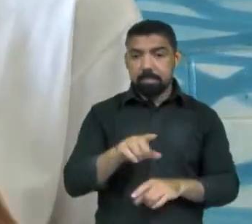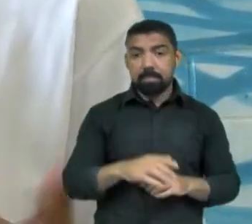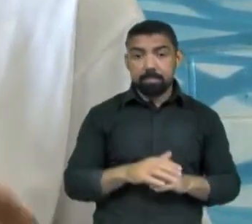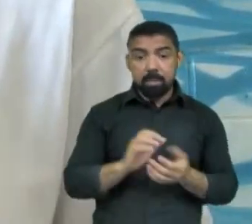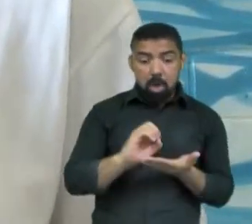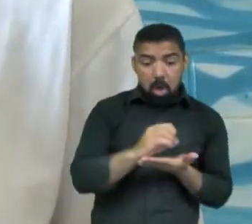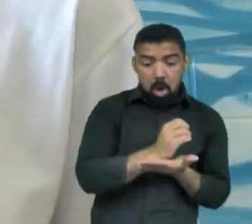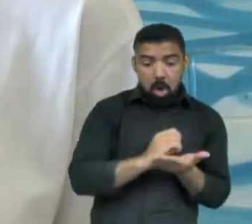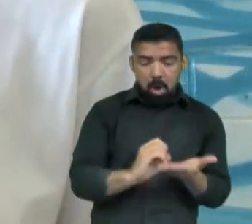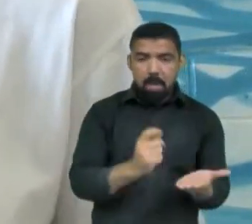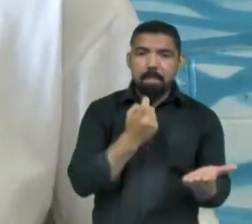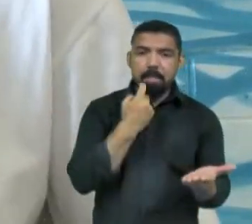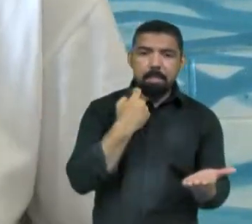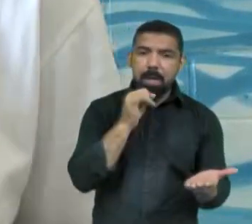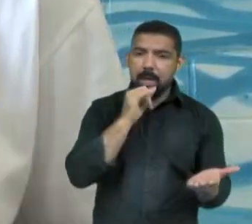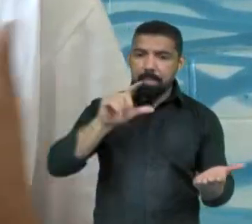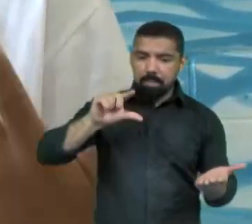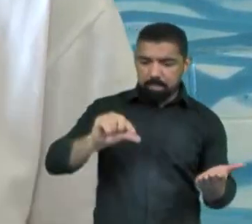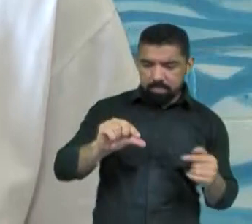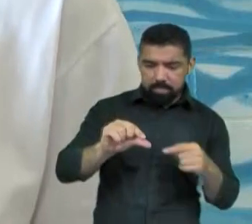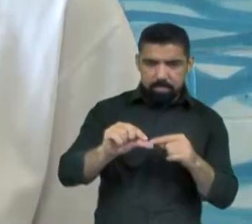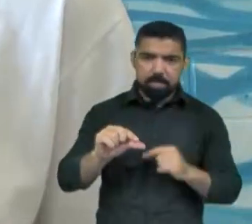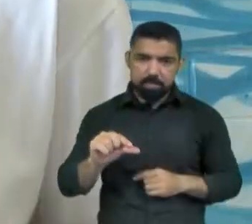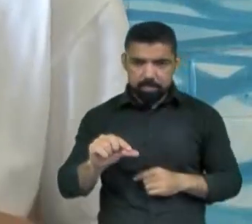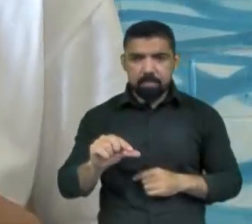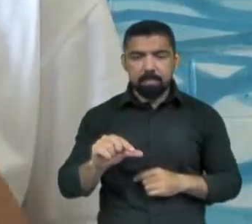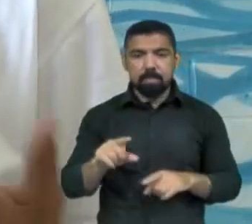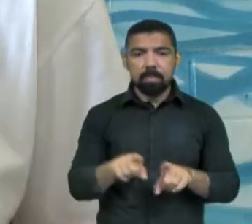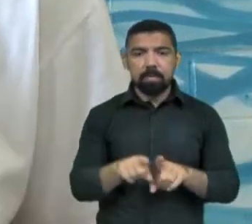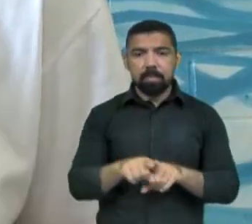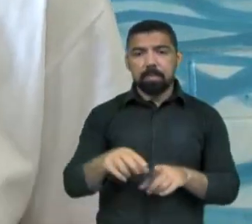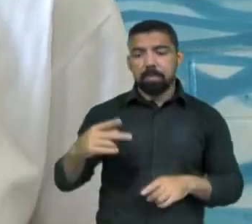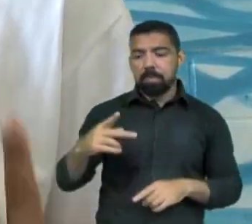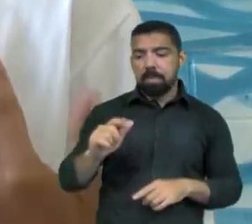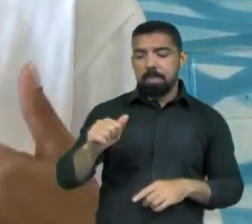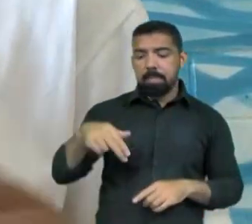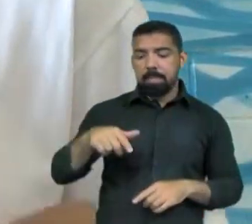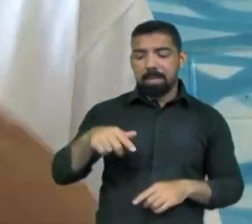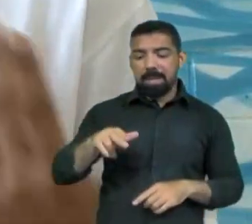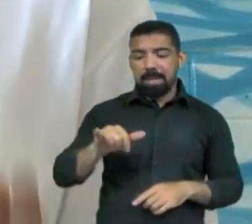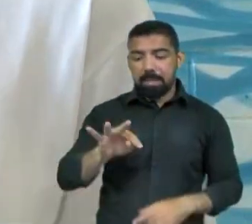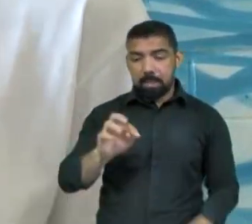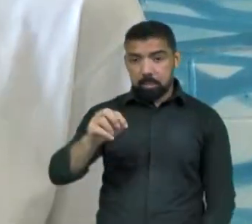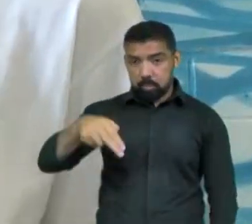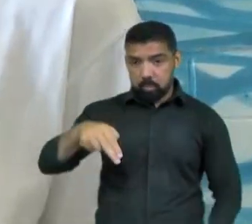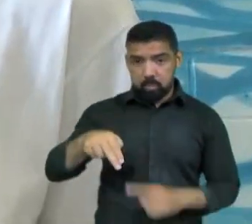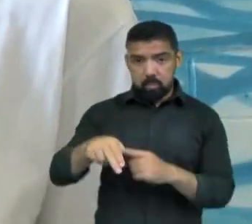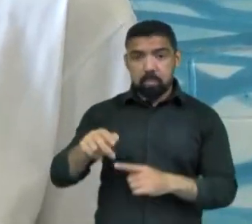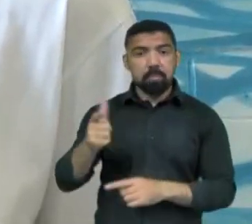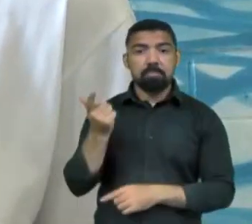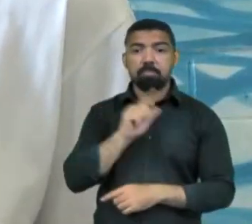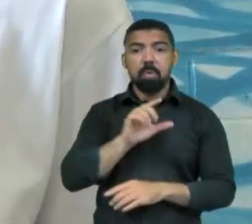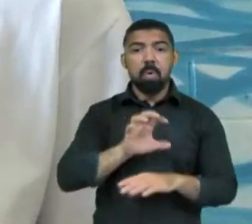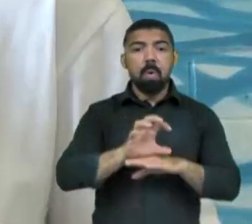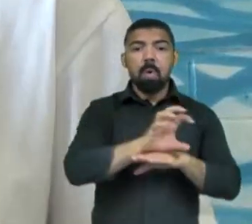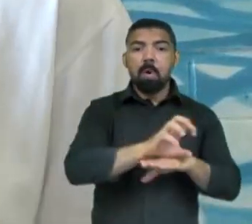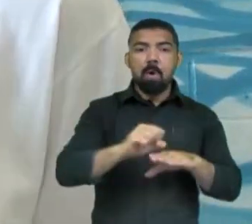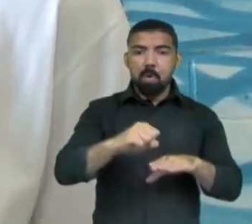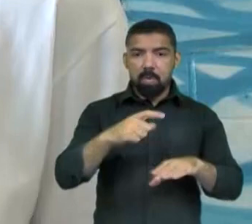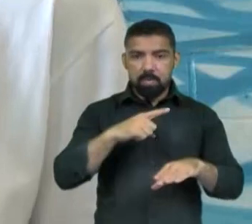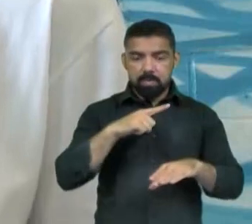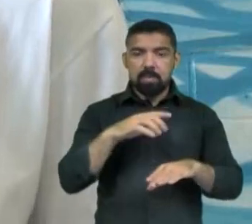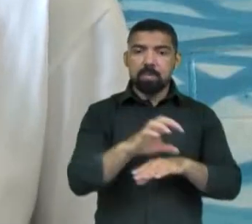por exemplo, os peixes menores, zooplâncton, eles conseguem, eles acabam se alimentando desse microplástico que já